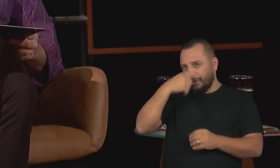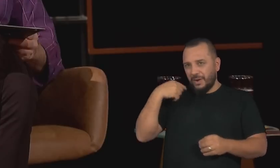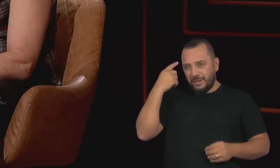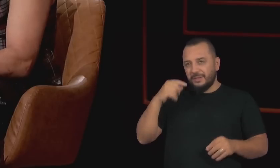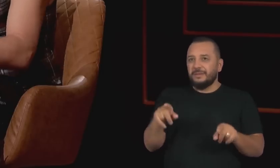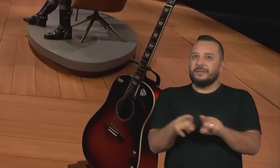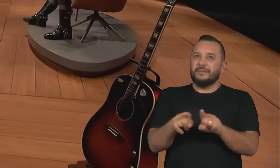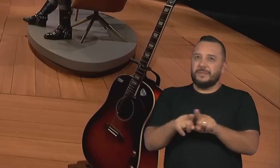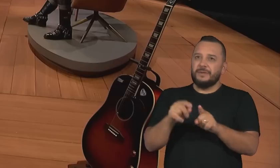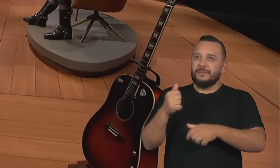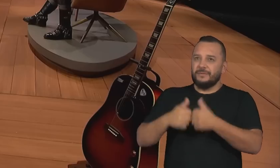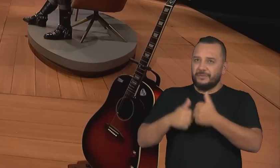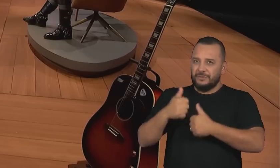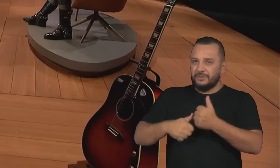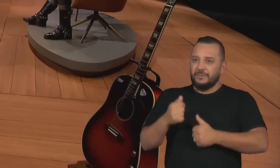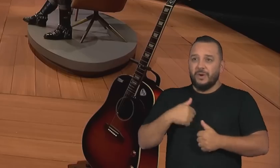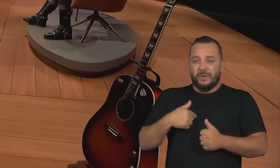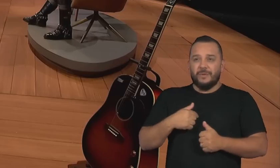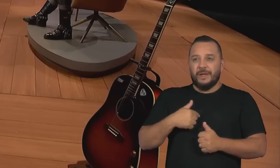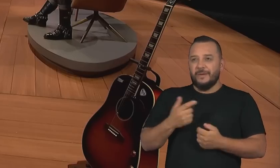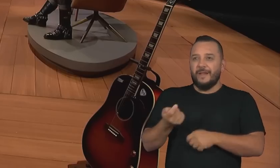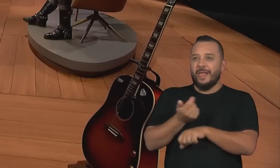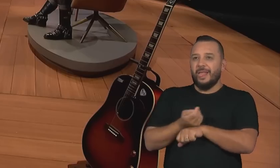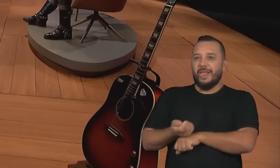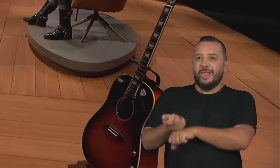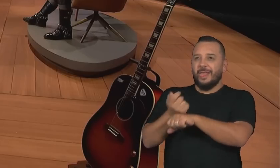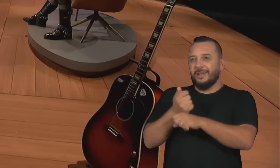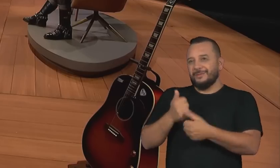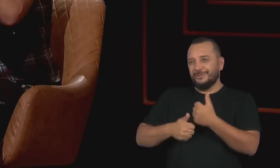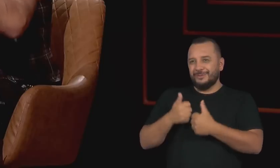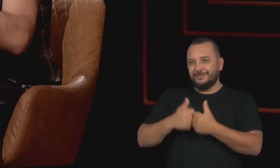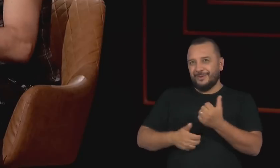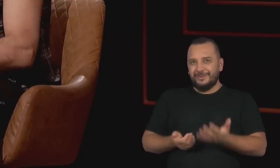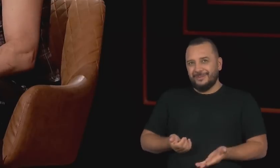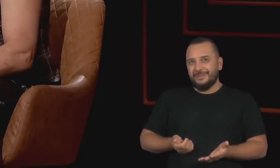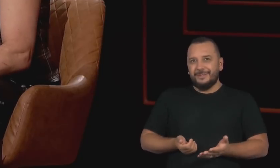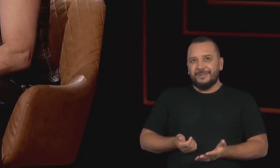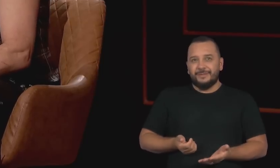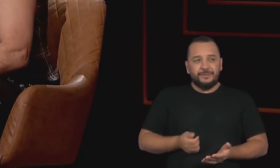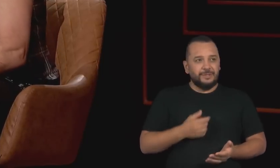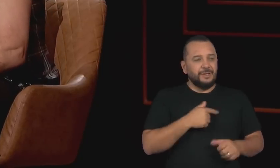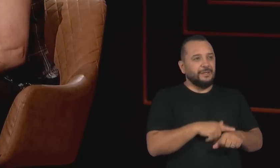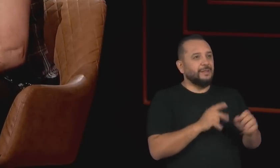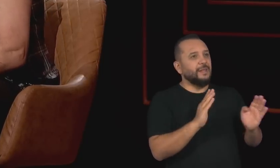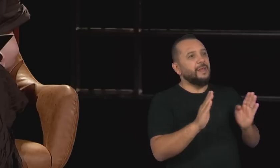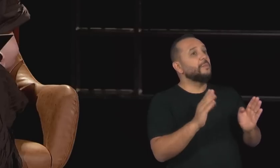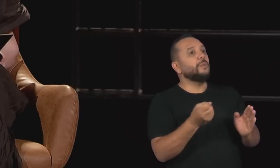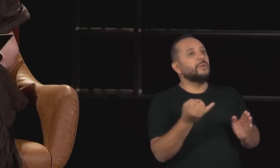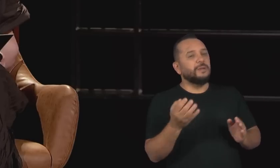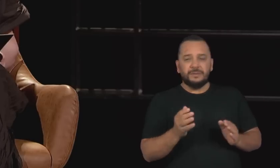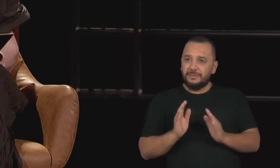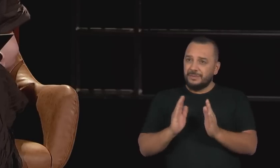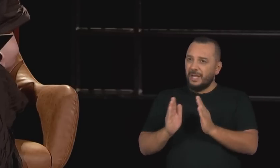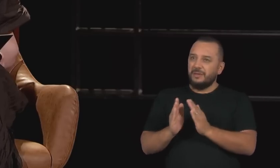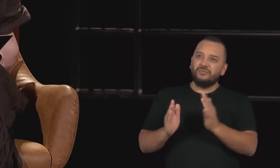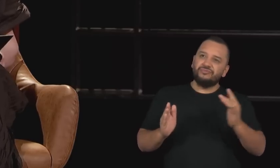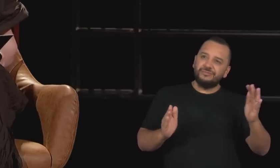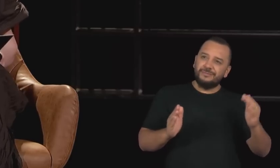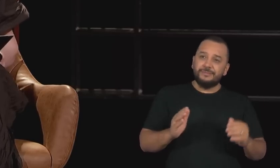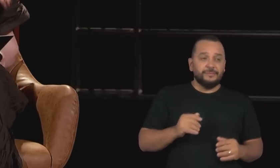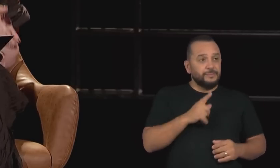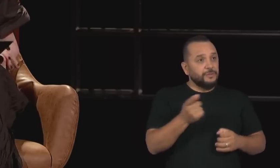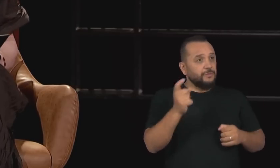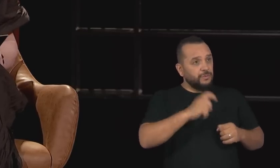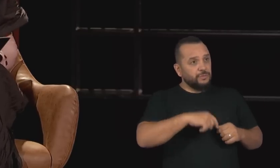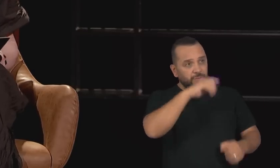futebol também, que eu sei dar uma enganadinha aí no futebol. Muito bom. Você fez isso durante muito tempo? Muito tempo. Quando você volta para o Brasil,